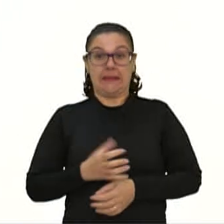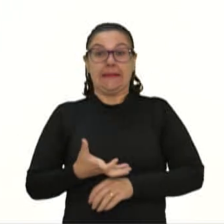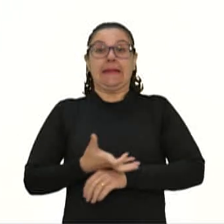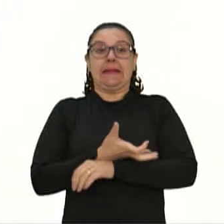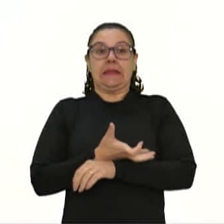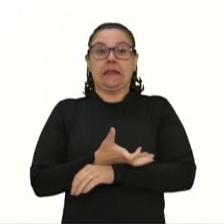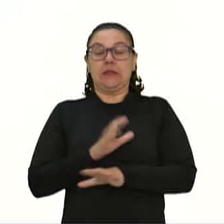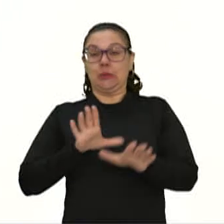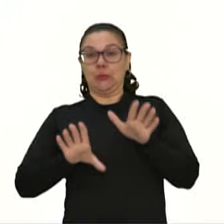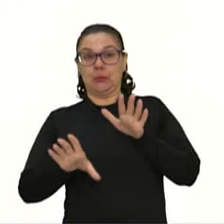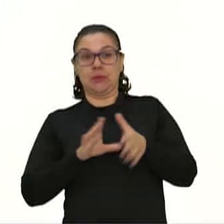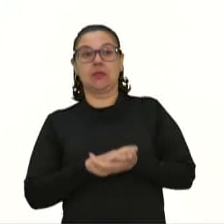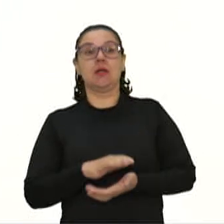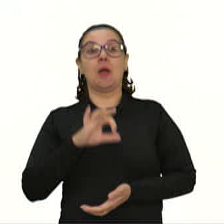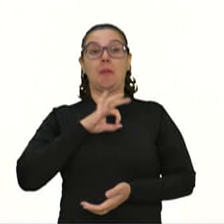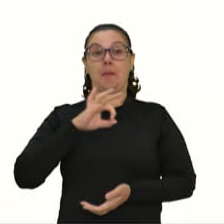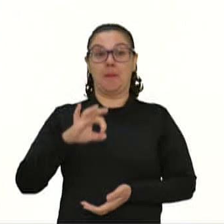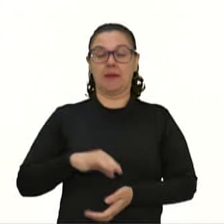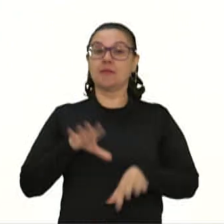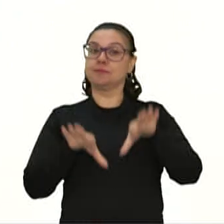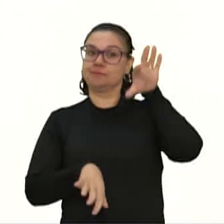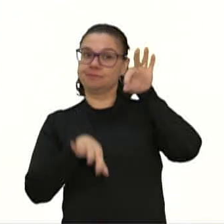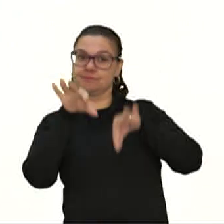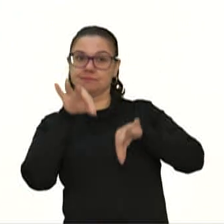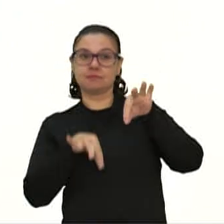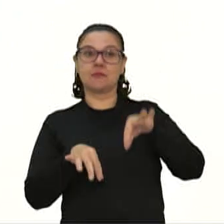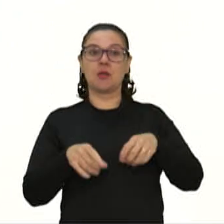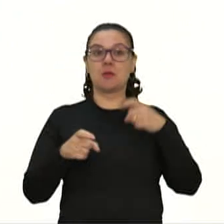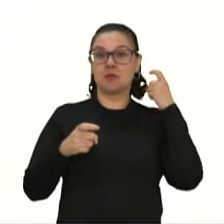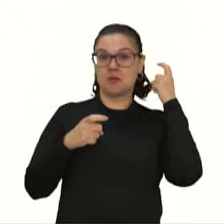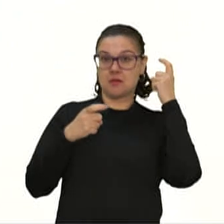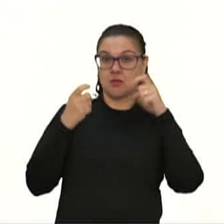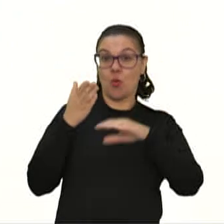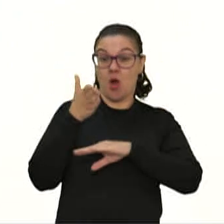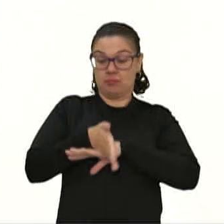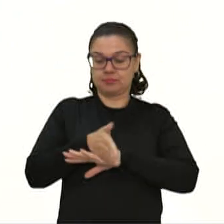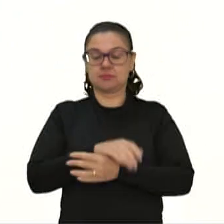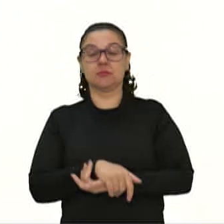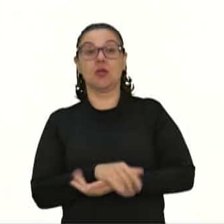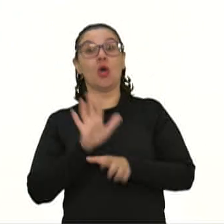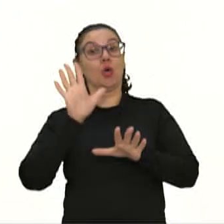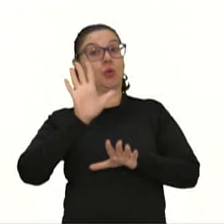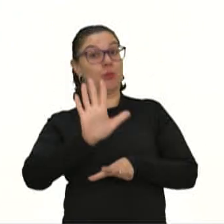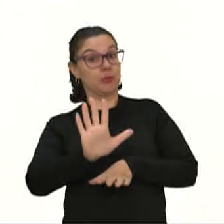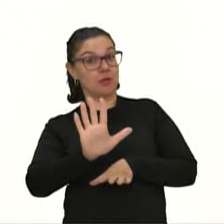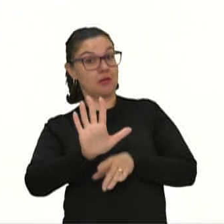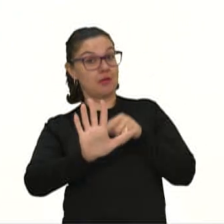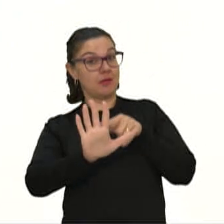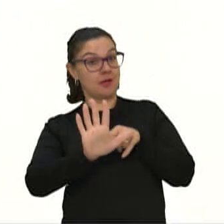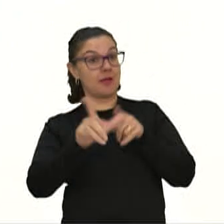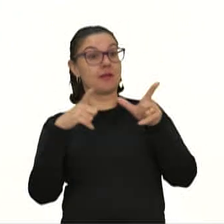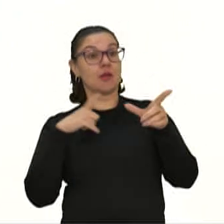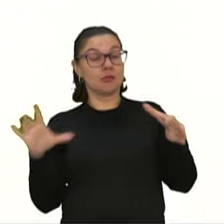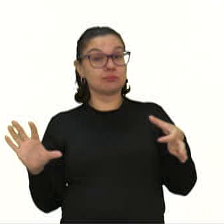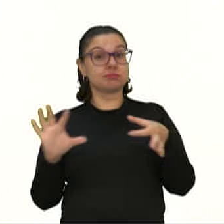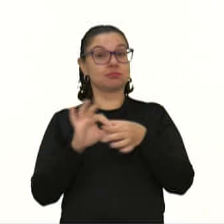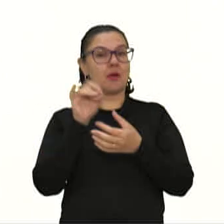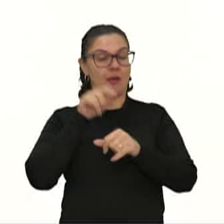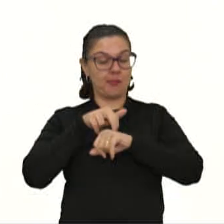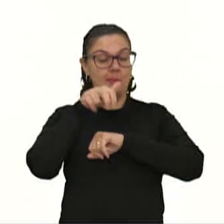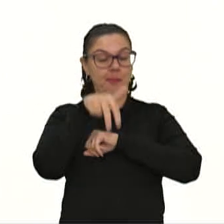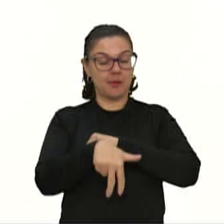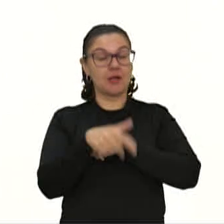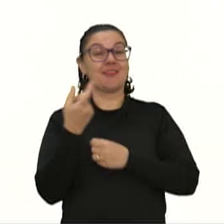comovente, ponderação. Letra B, padre, teatral, precipitação. Cuidado, há uma ambiguidade aí, é uma